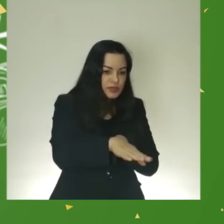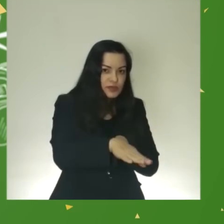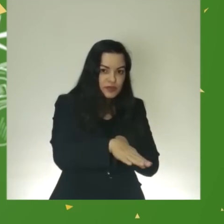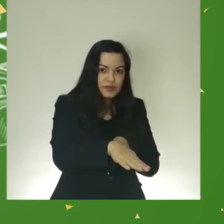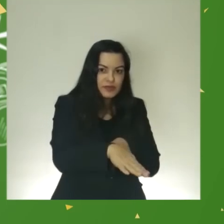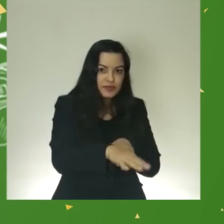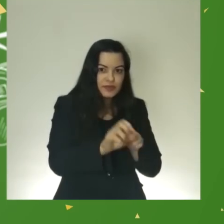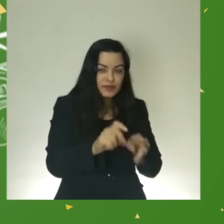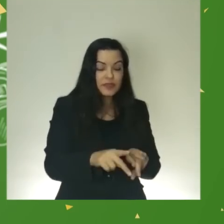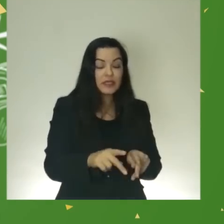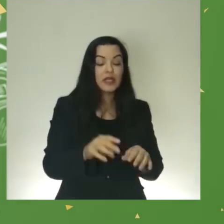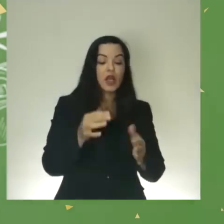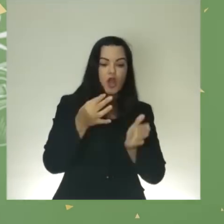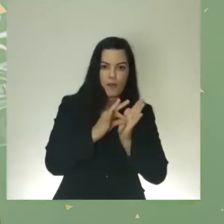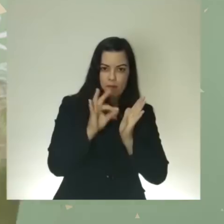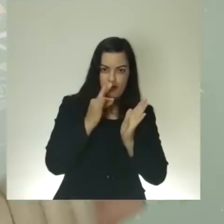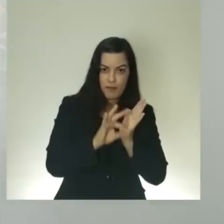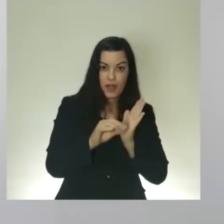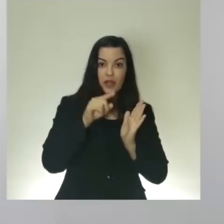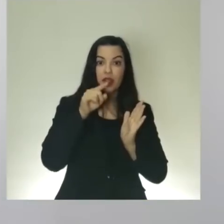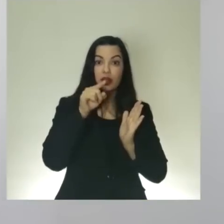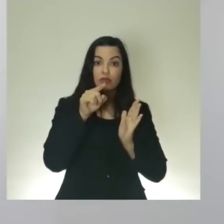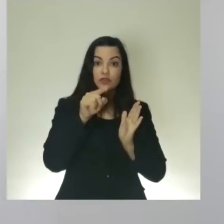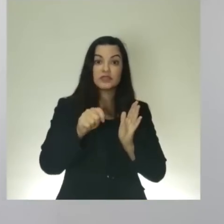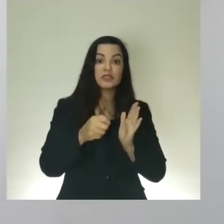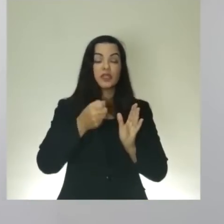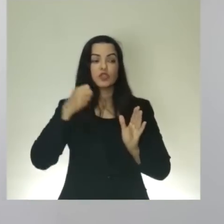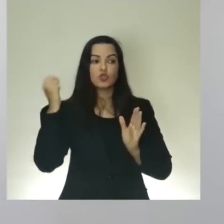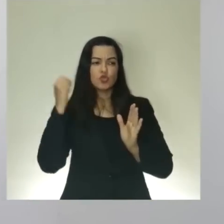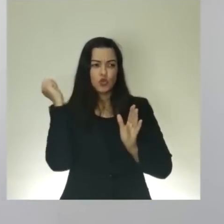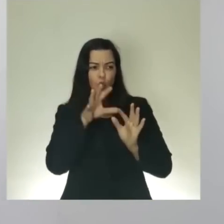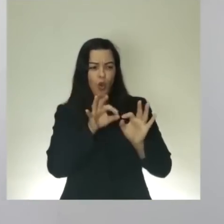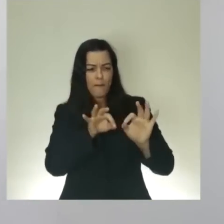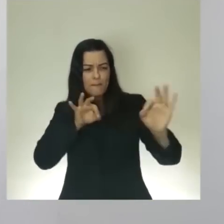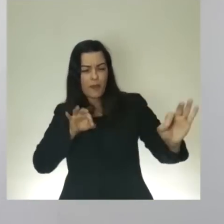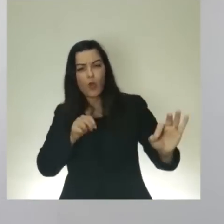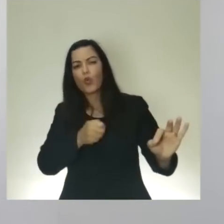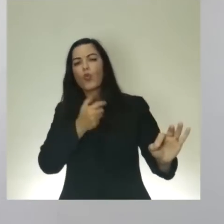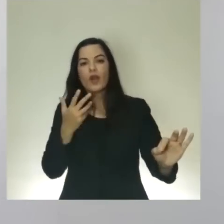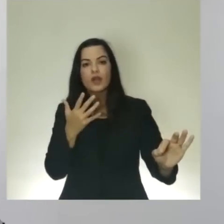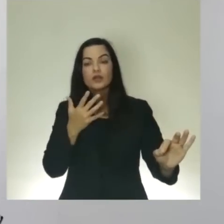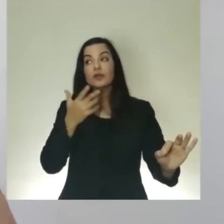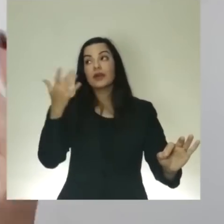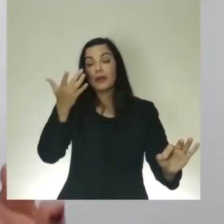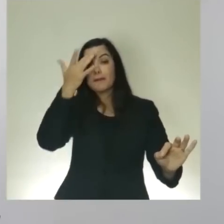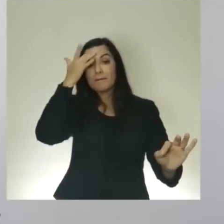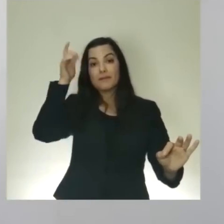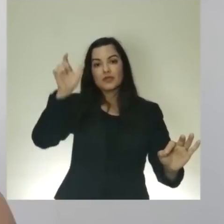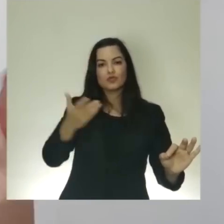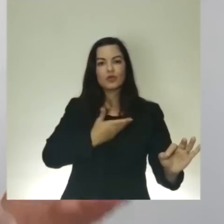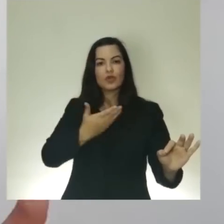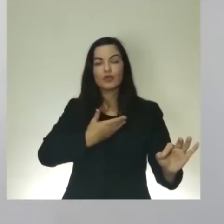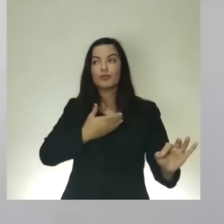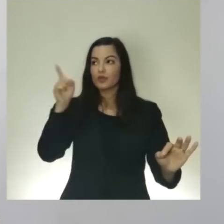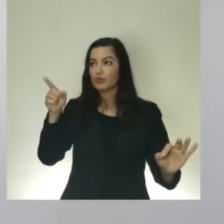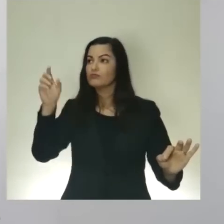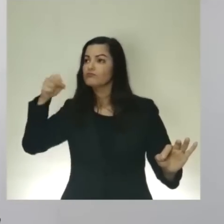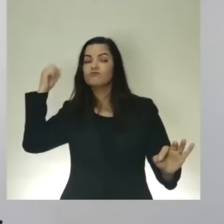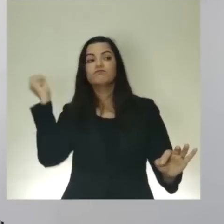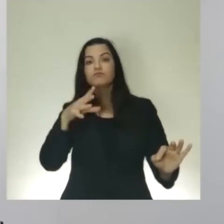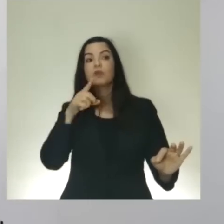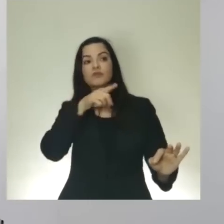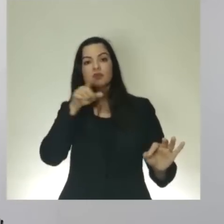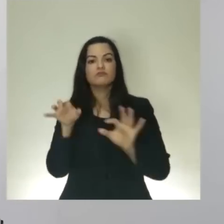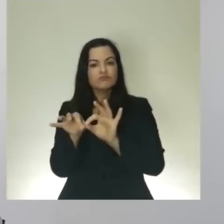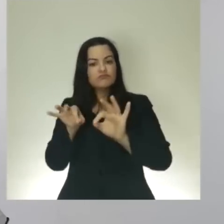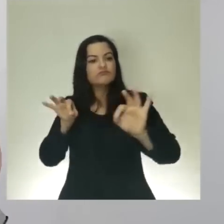marque primeira rodada a sua medida e da pessoa que está brincando com você. Segunda rodada, terceira rodada